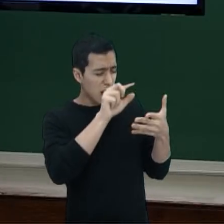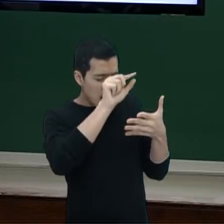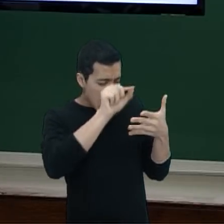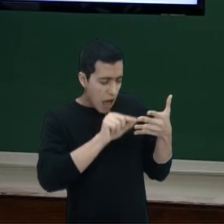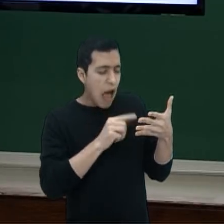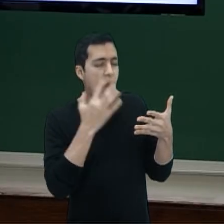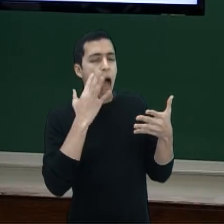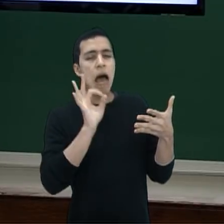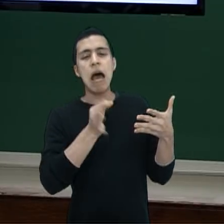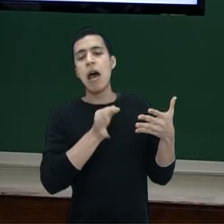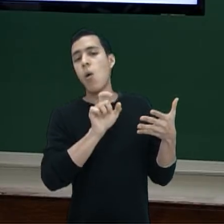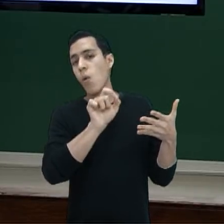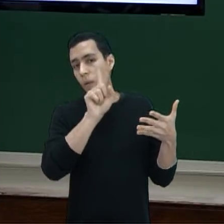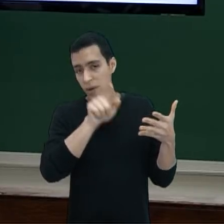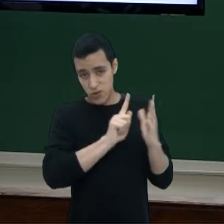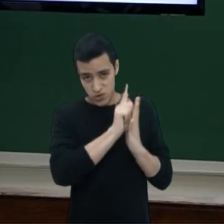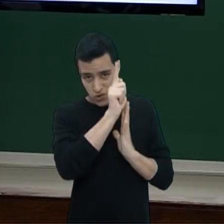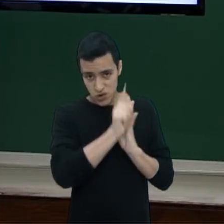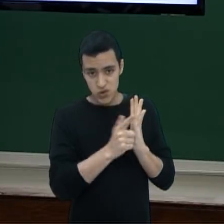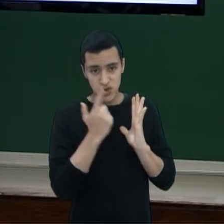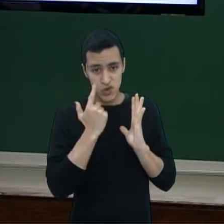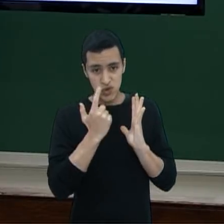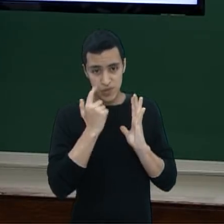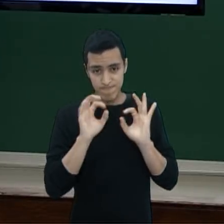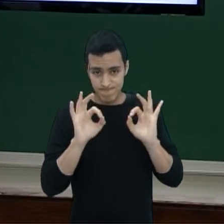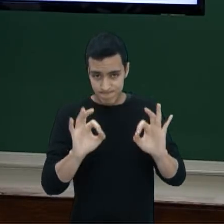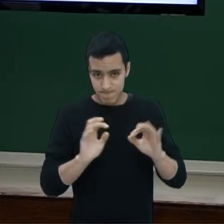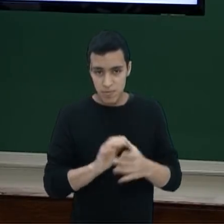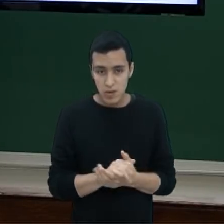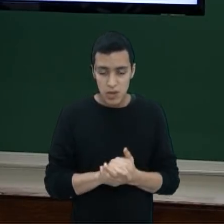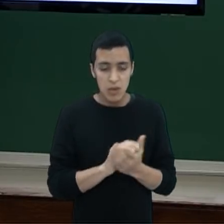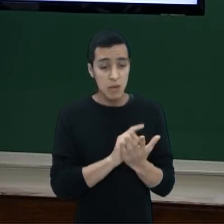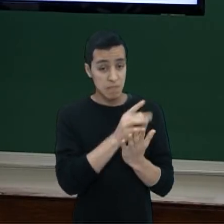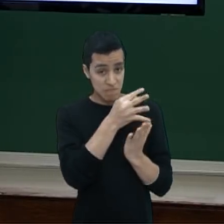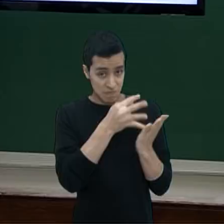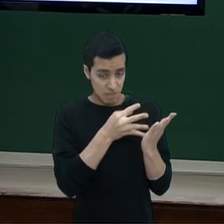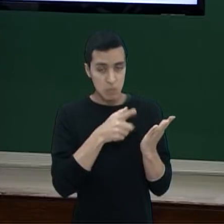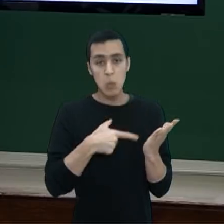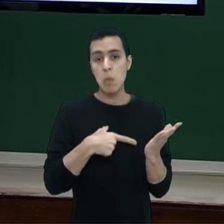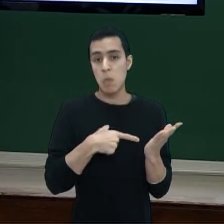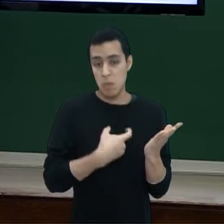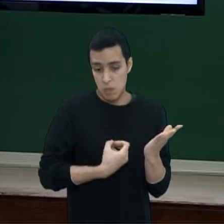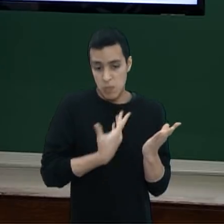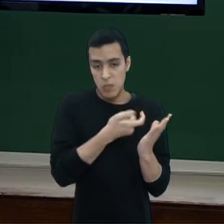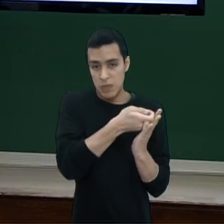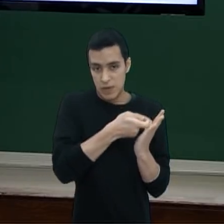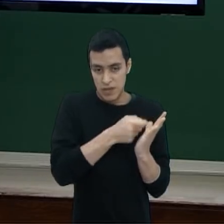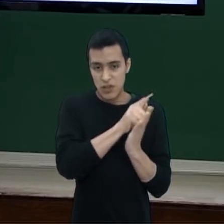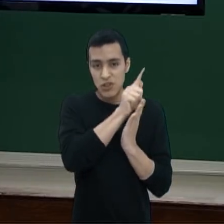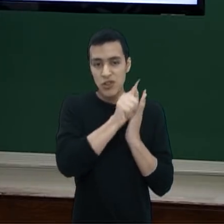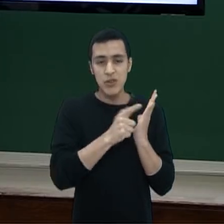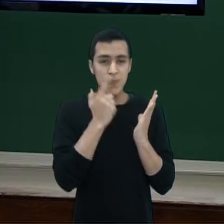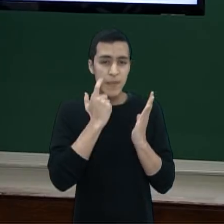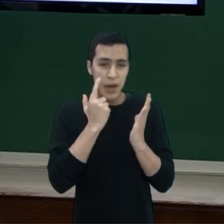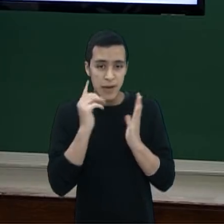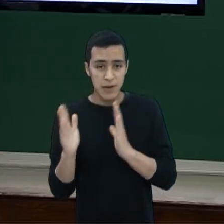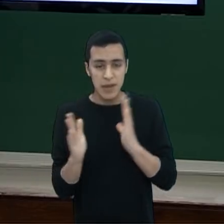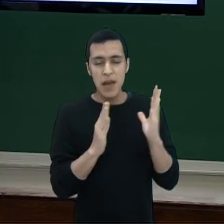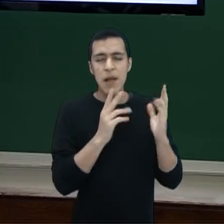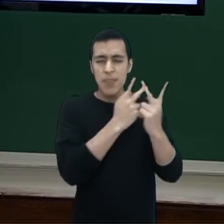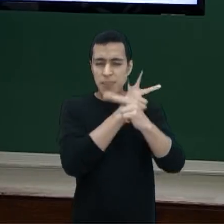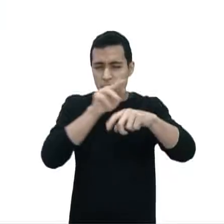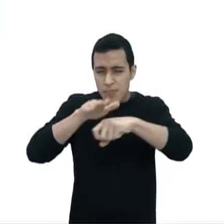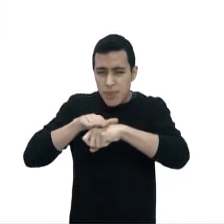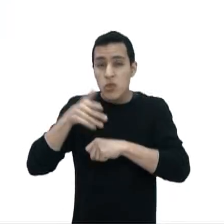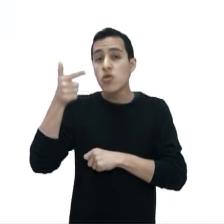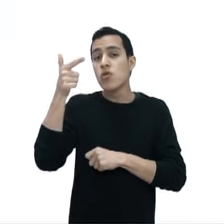composicionais, o que a gente tem é um gênero dramático, certo? Um texto produzido no gênero dramático. Agora é sua vez de novo,